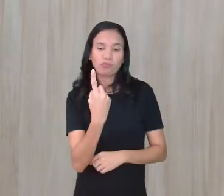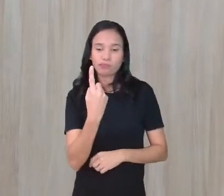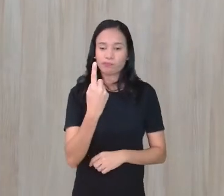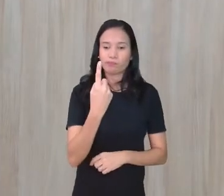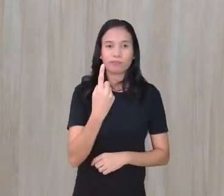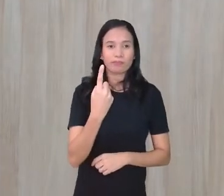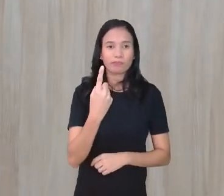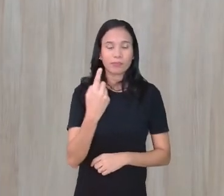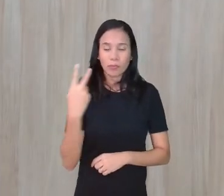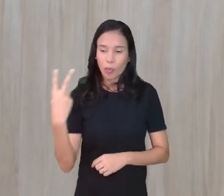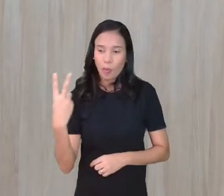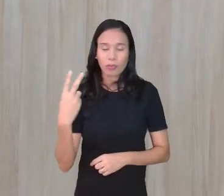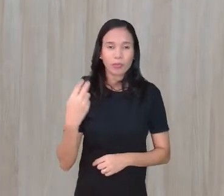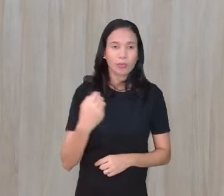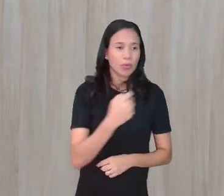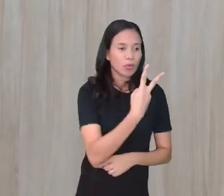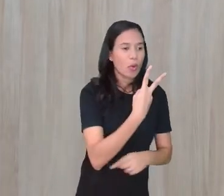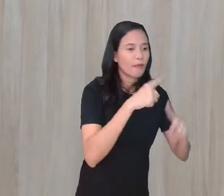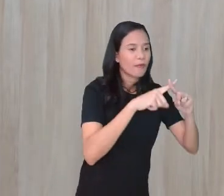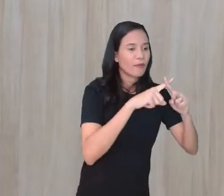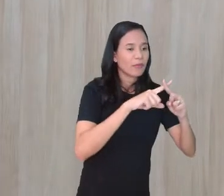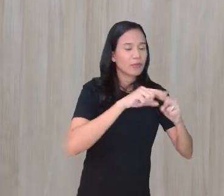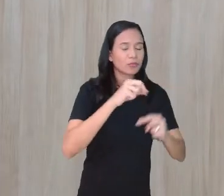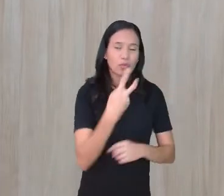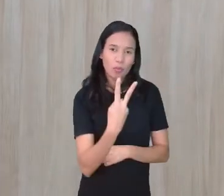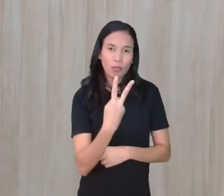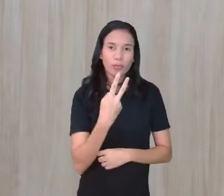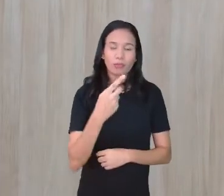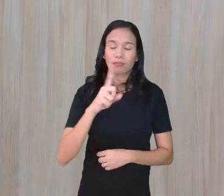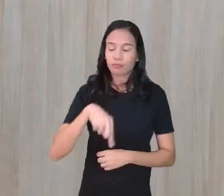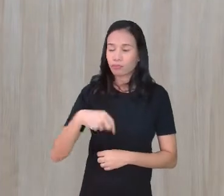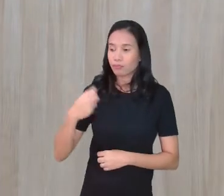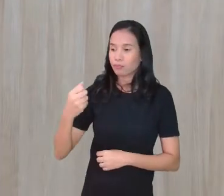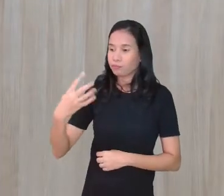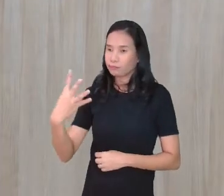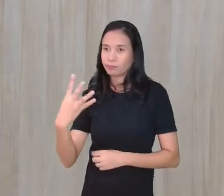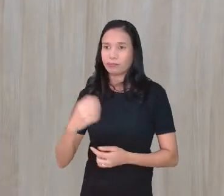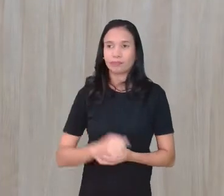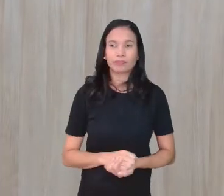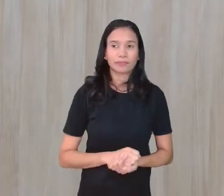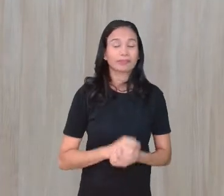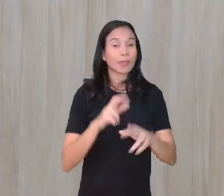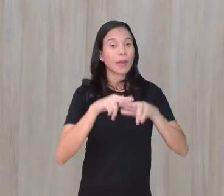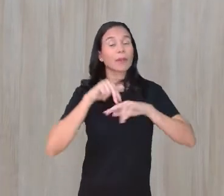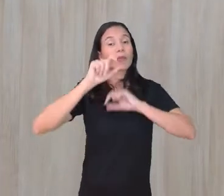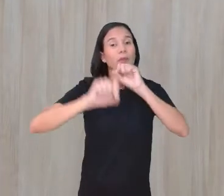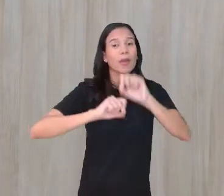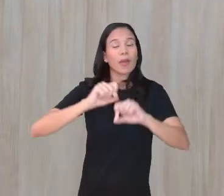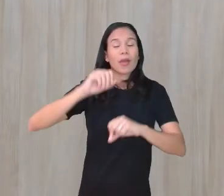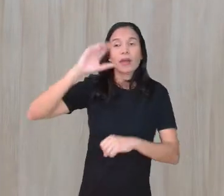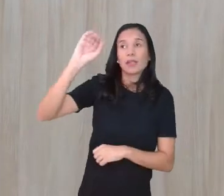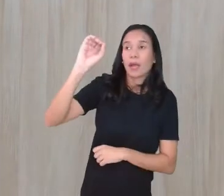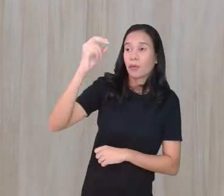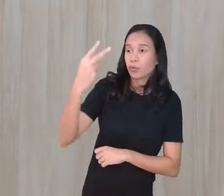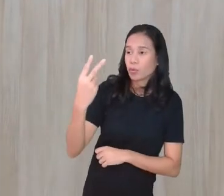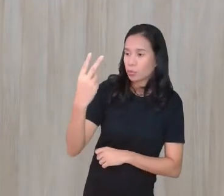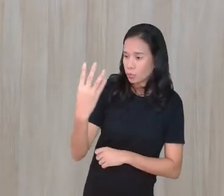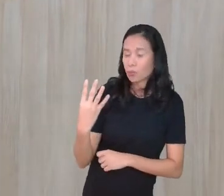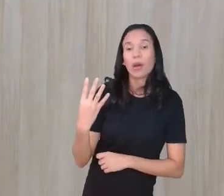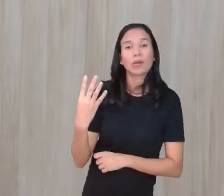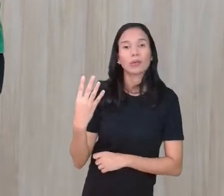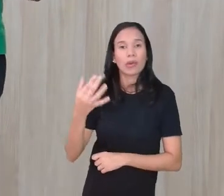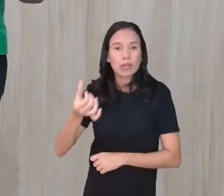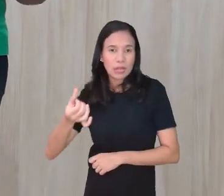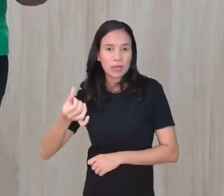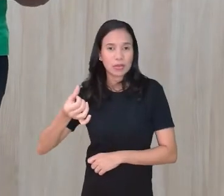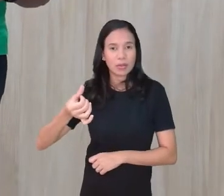1 é 2. 2 vezes 2 é igual a 4. Então, o 0, o 2, o 4,